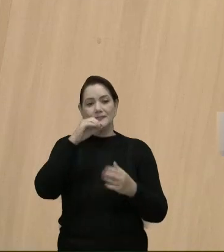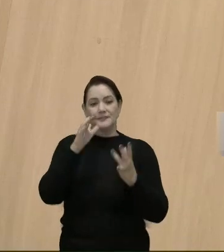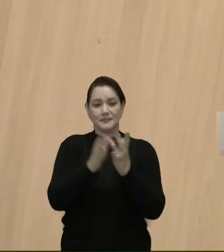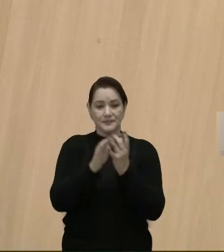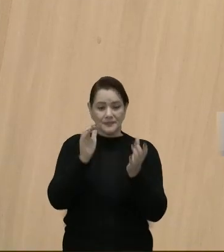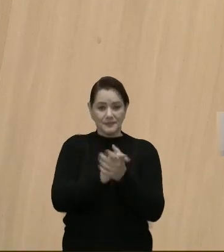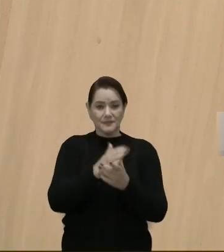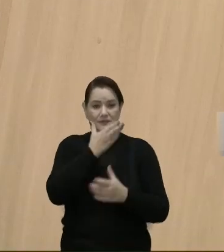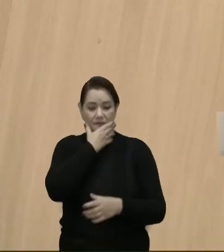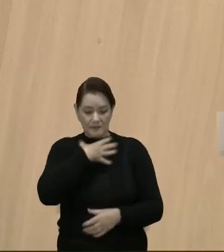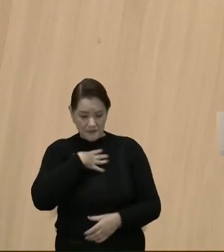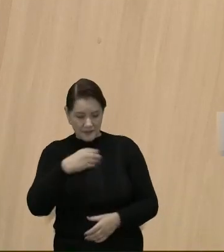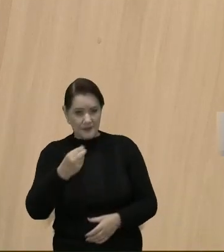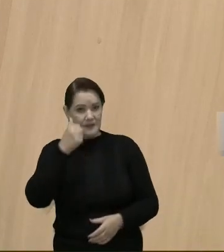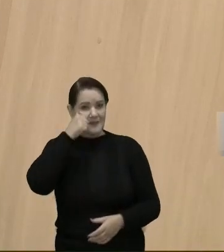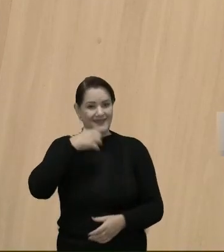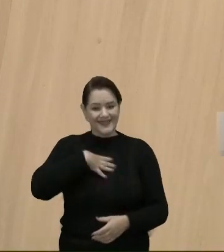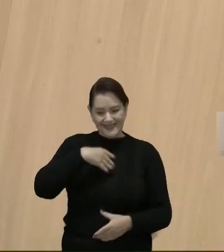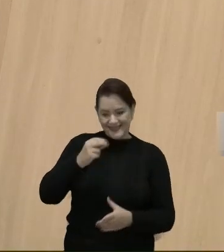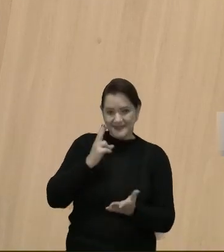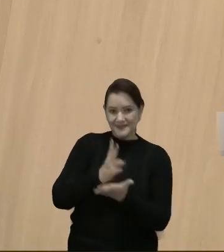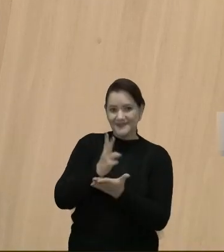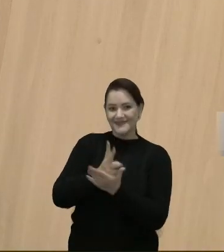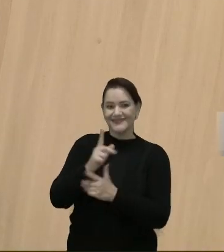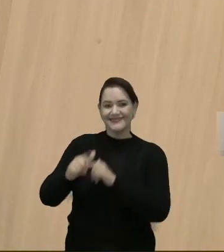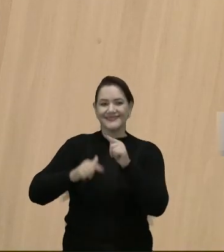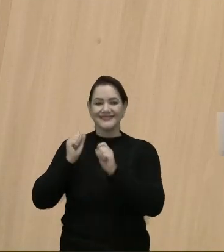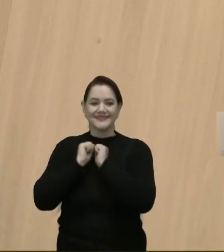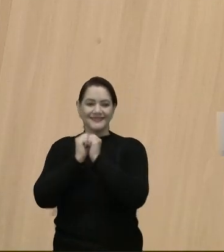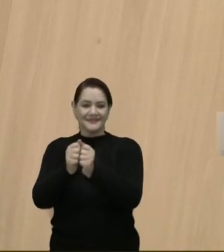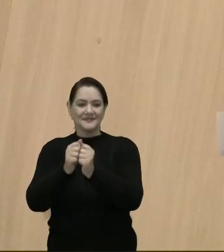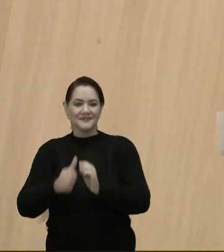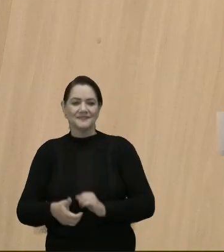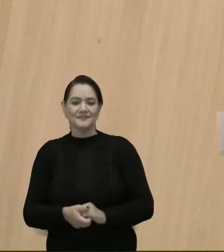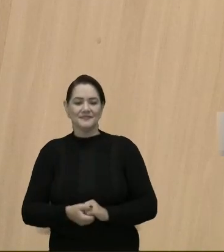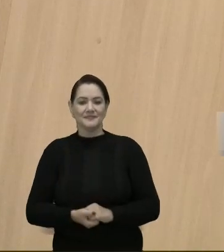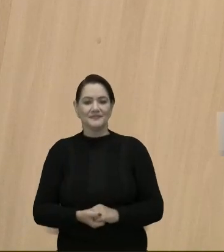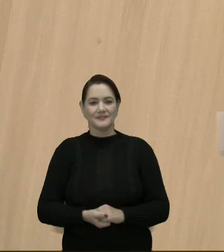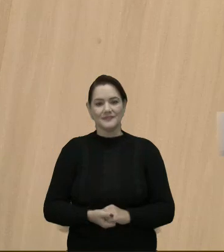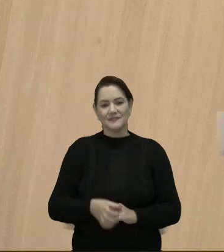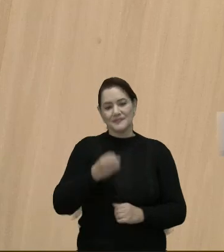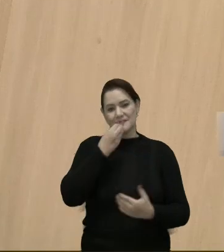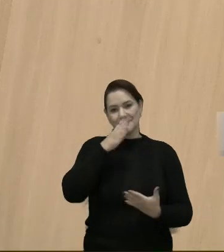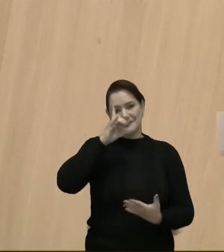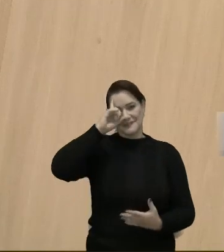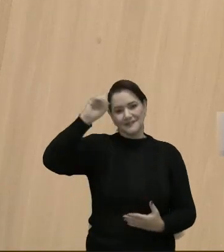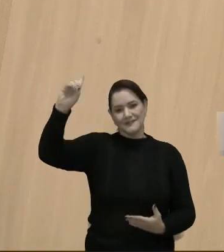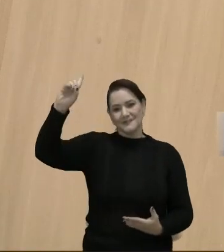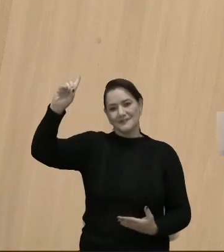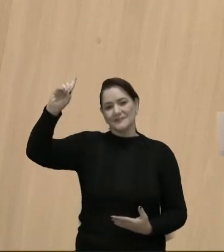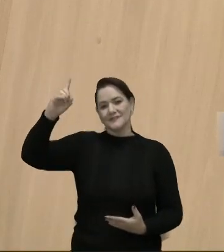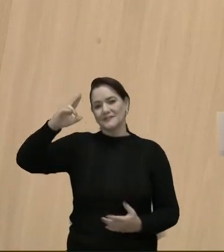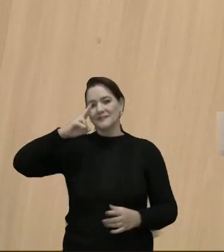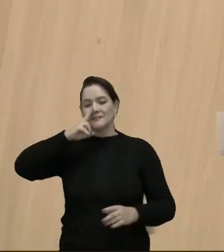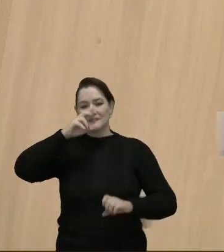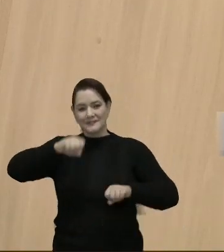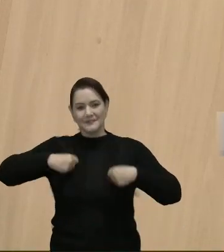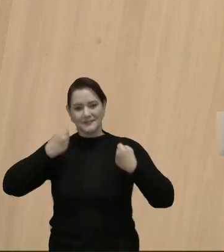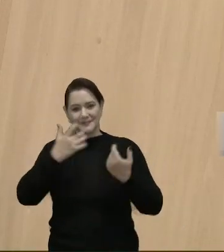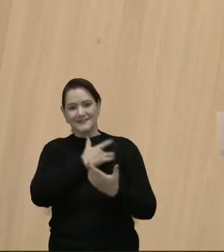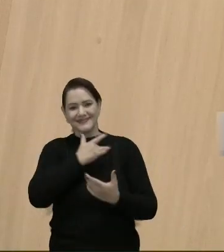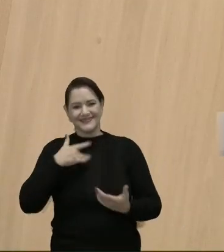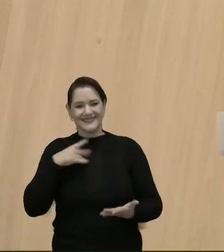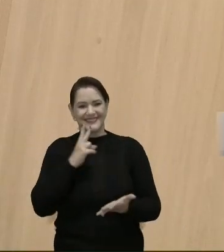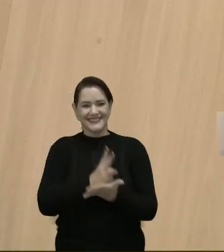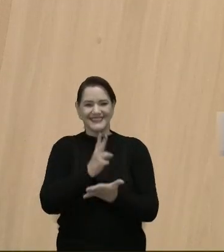filho, a minha filha, que é meu braço direito. E peço a Deus que me dê força e saúde para a